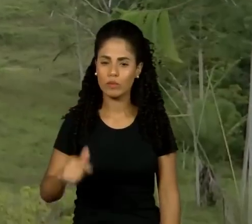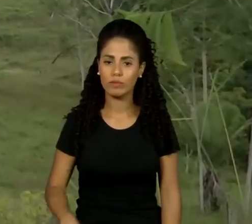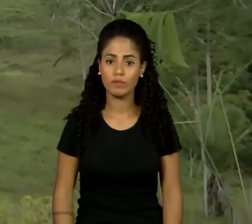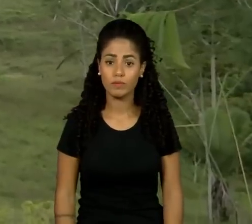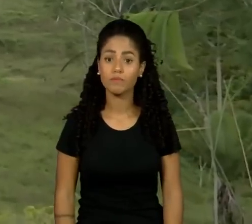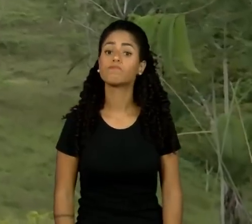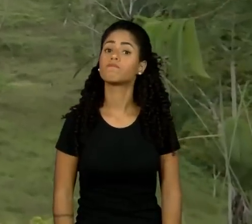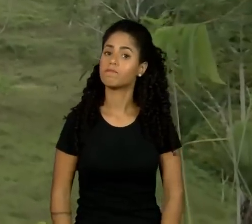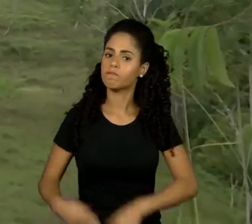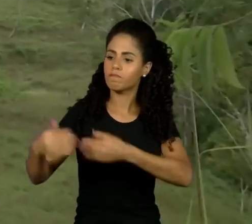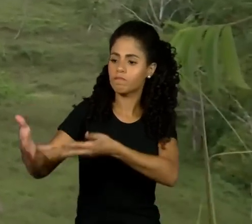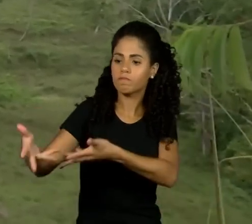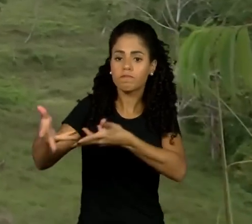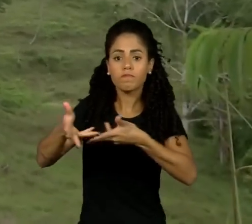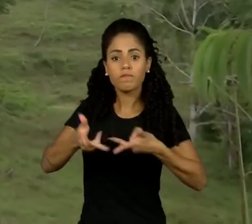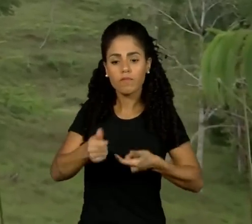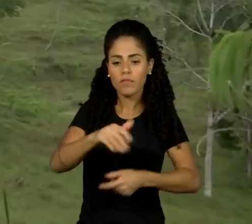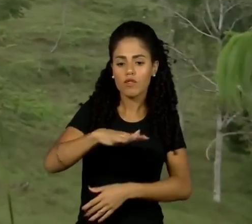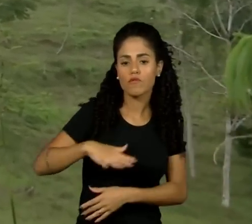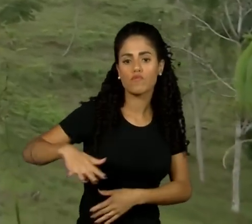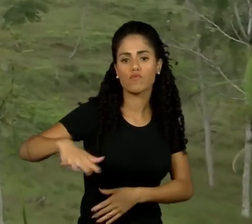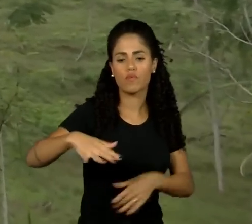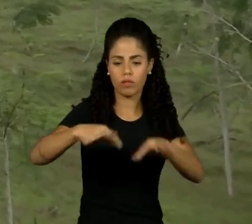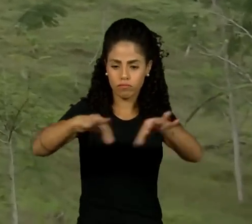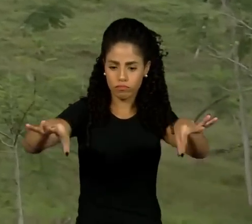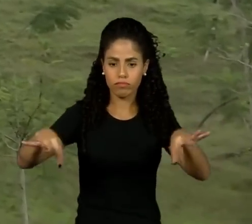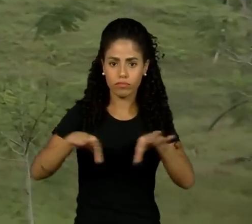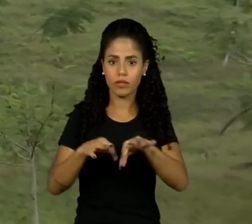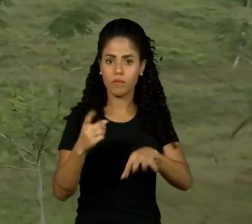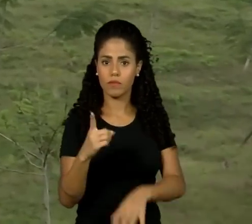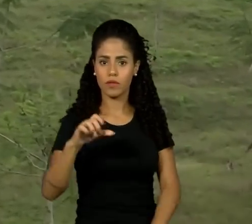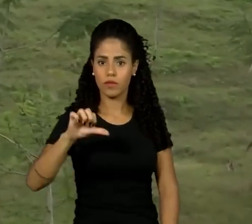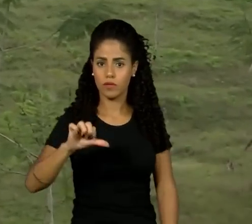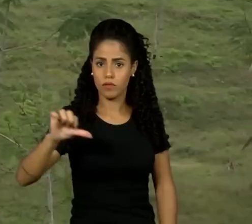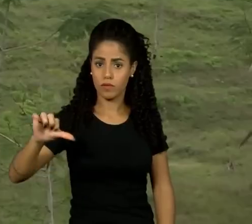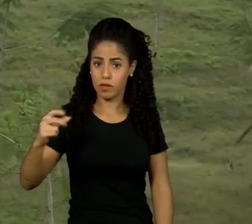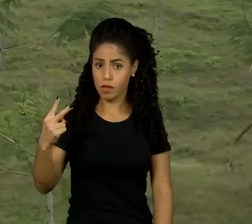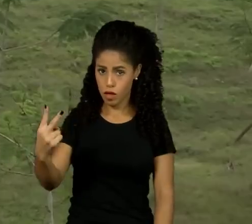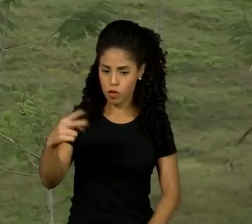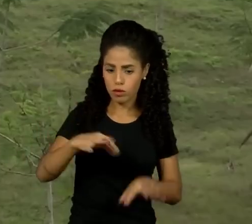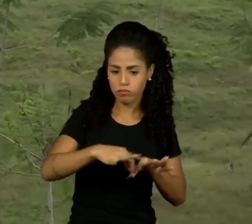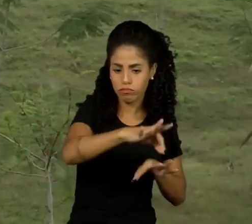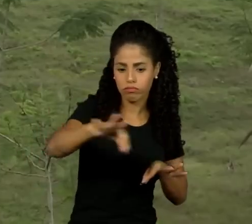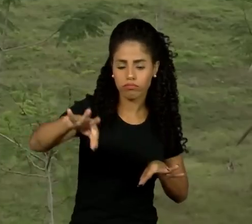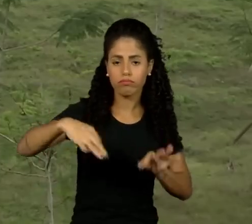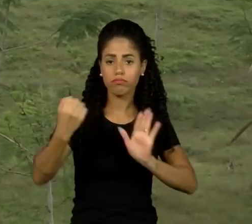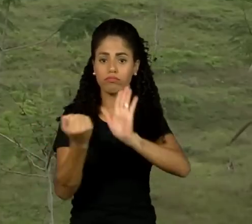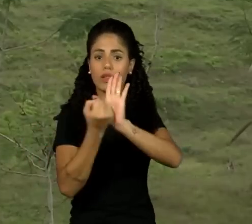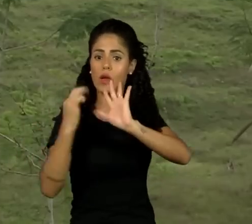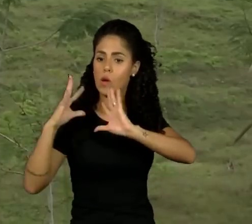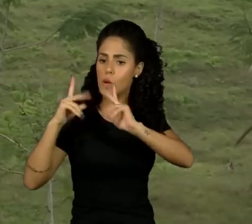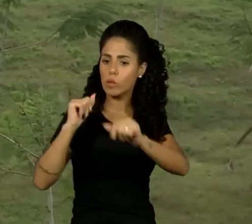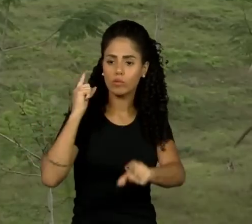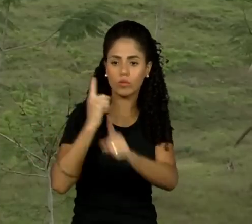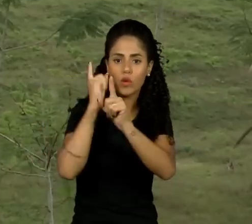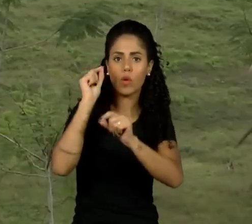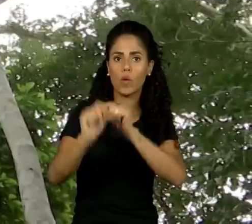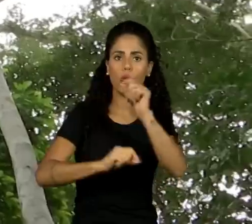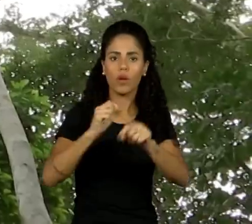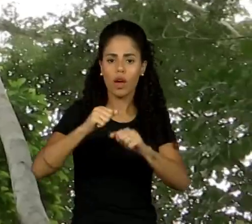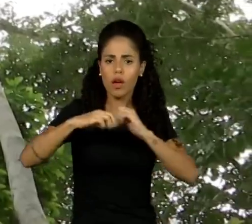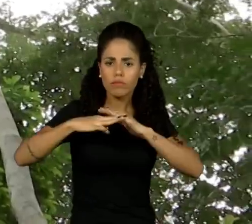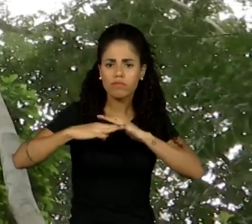Ao receberem oficialmente o território demarcado em 1992, encontraram tudo convertido em